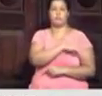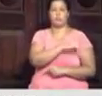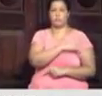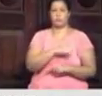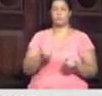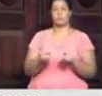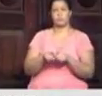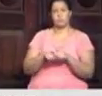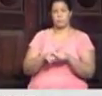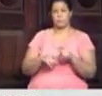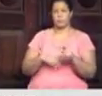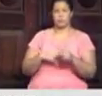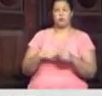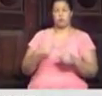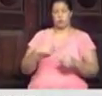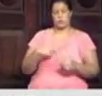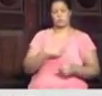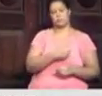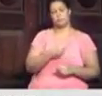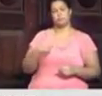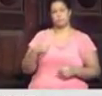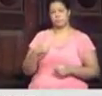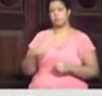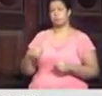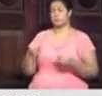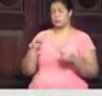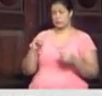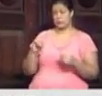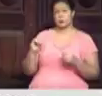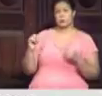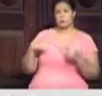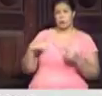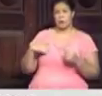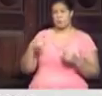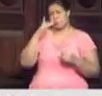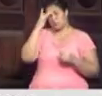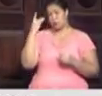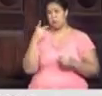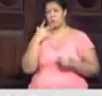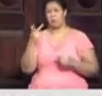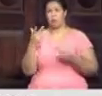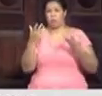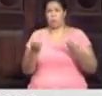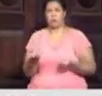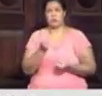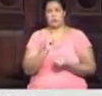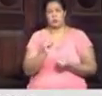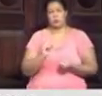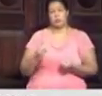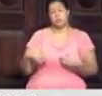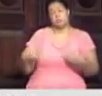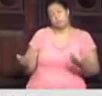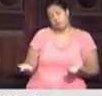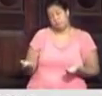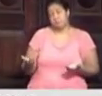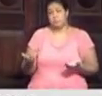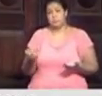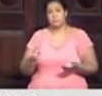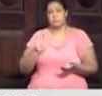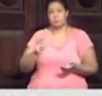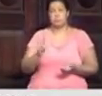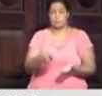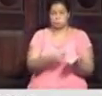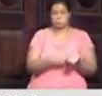Estado, essa foi a nossa posição, controversa, com muitas críticas e não eleitoreira absolutamente, baseada na